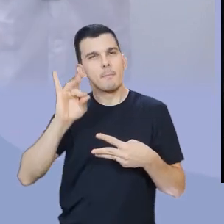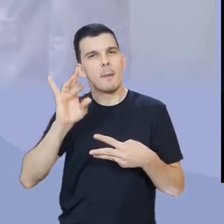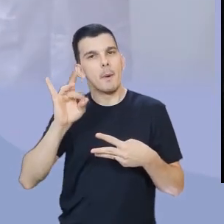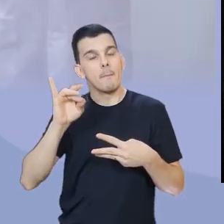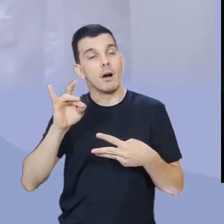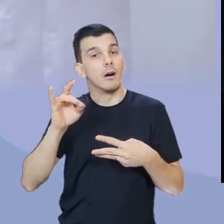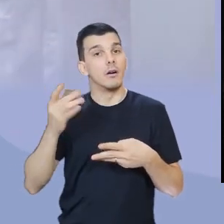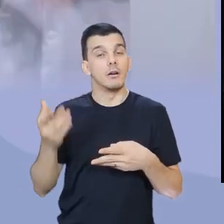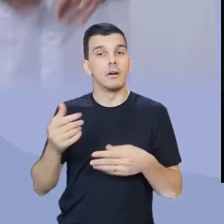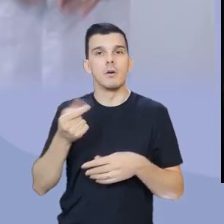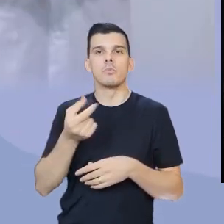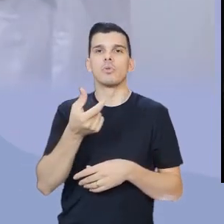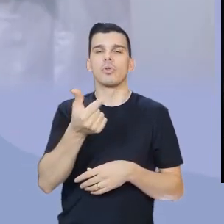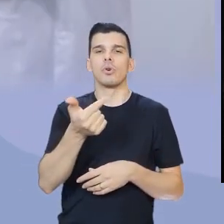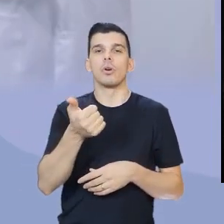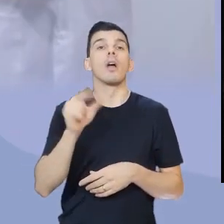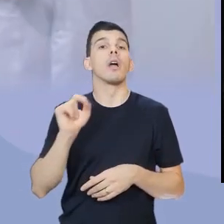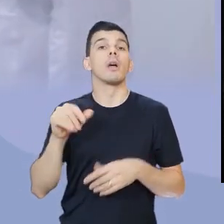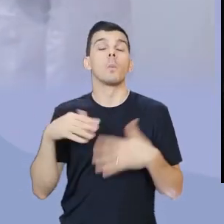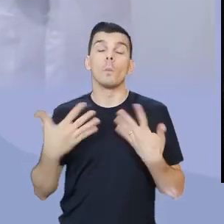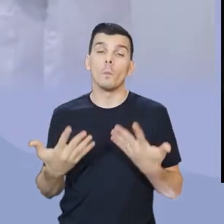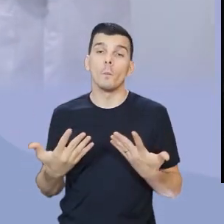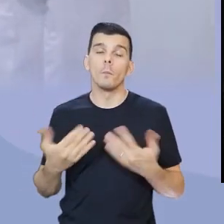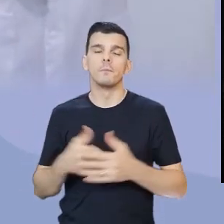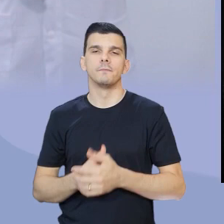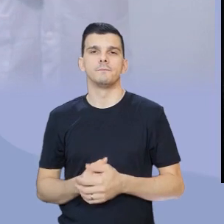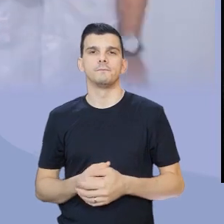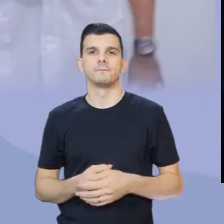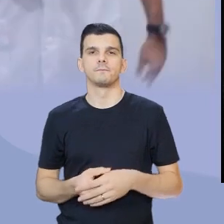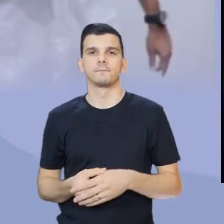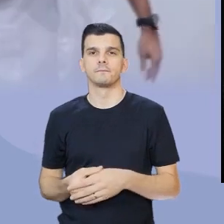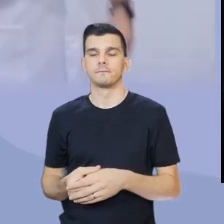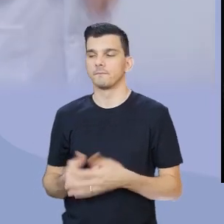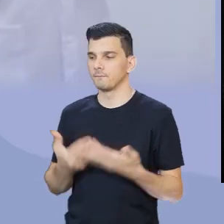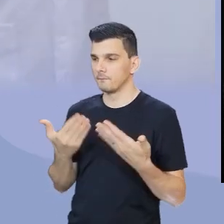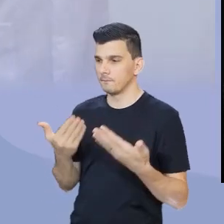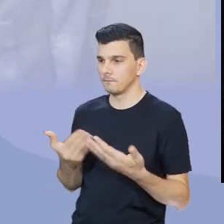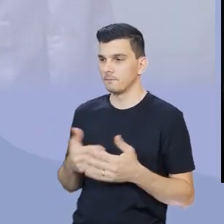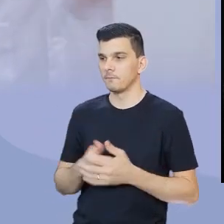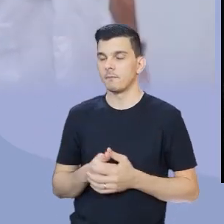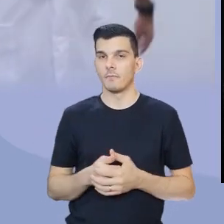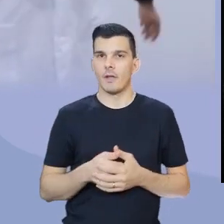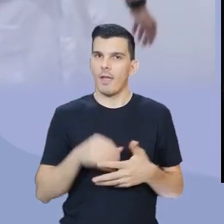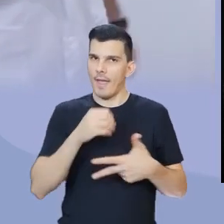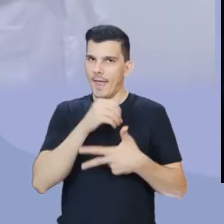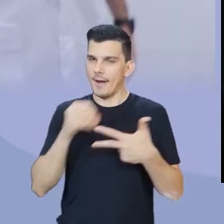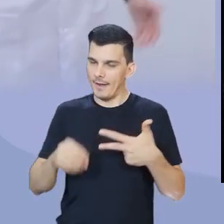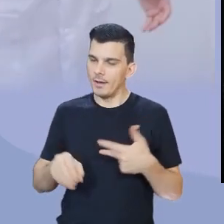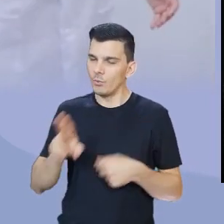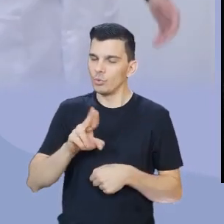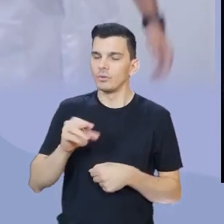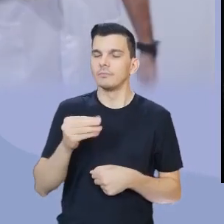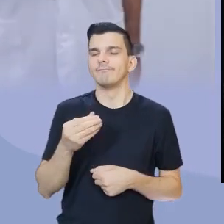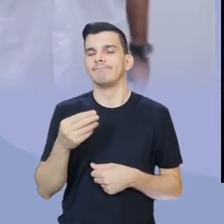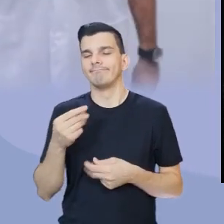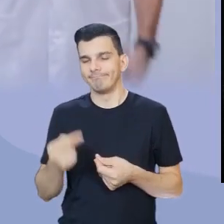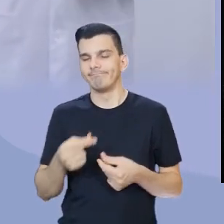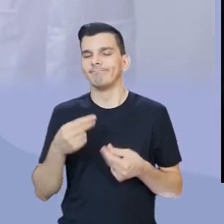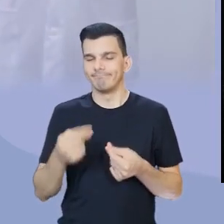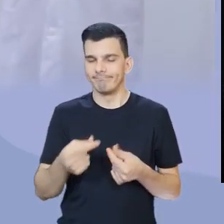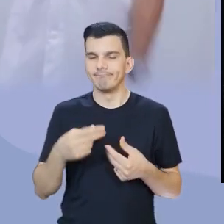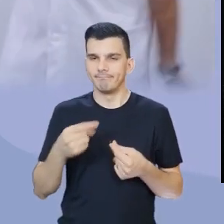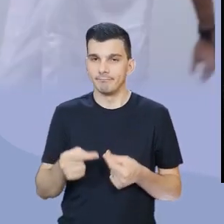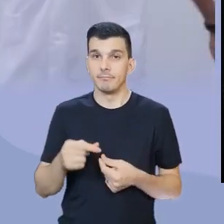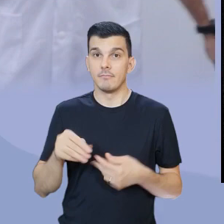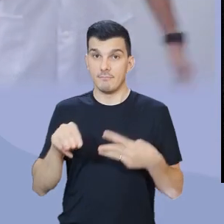de barris em 2012 teria sido igual à questão de média. O Enem adora questão de média. Olha que questão moleza.